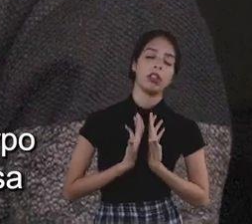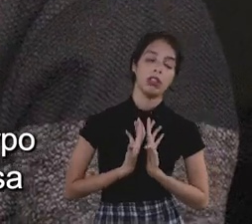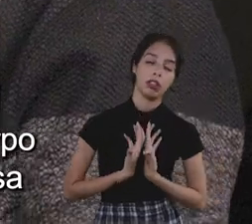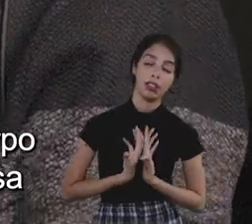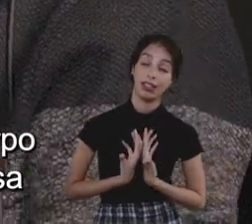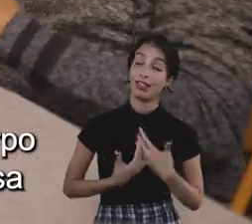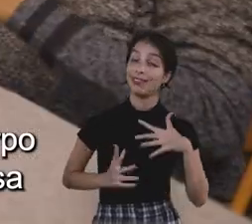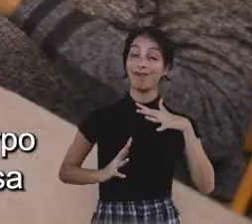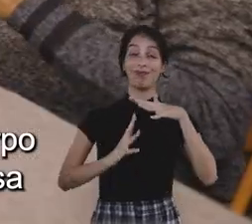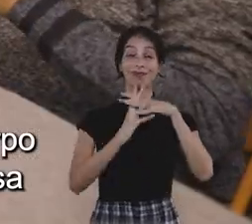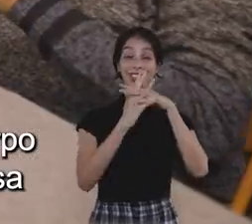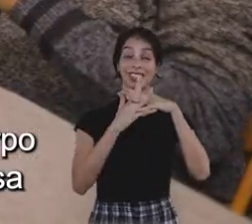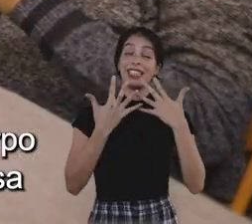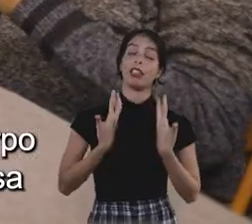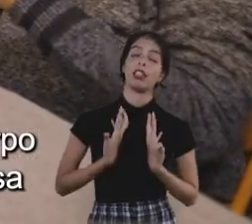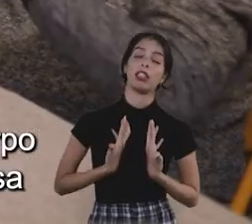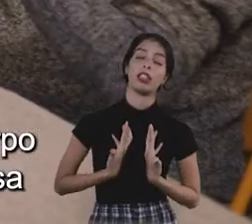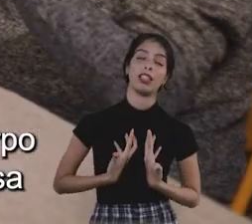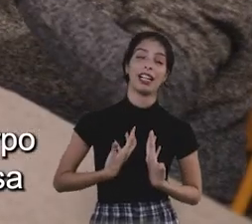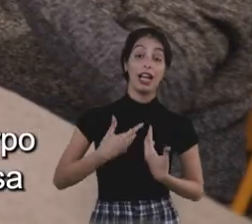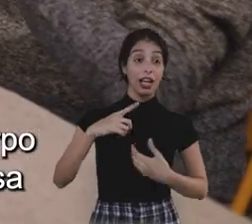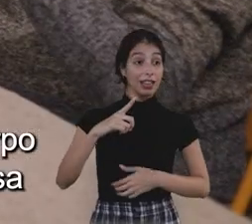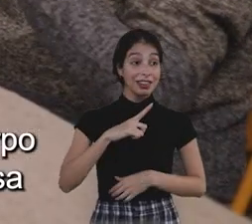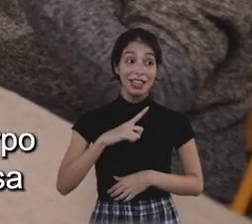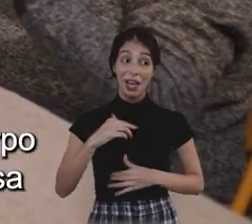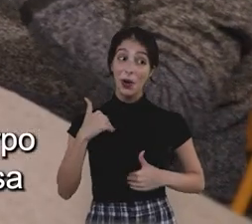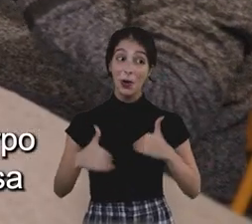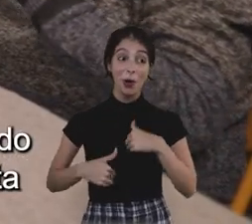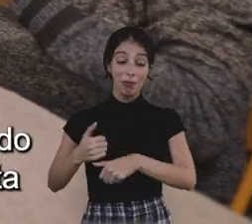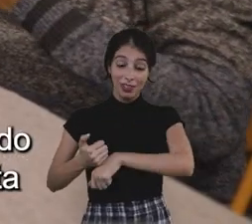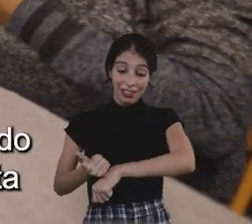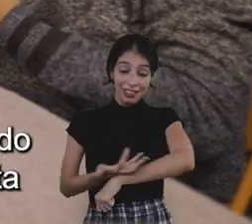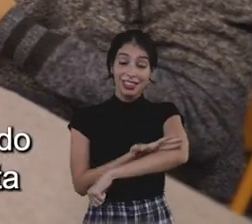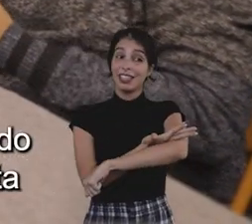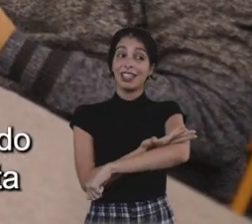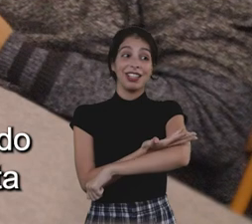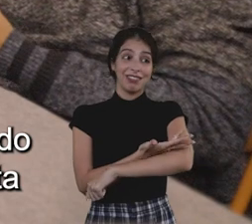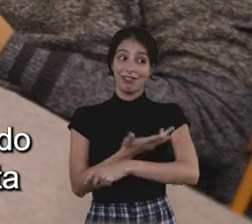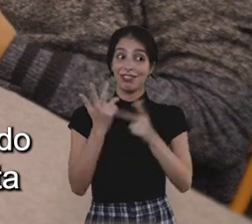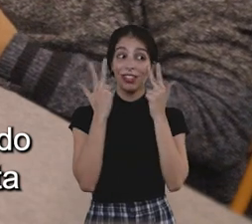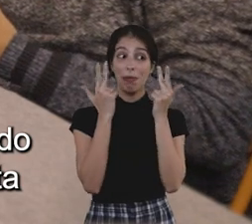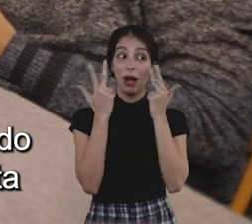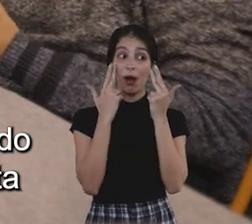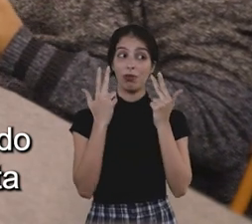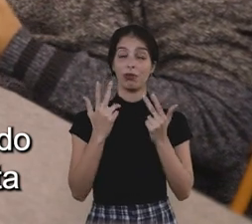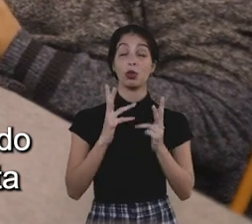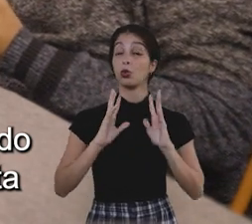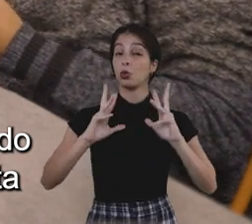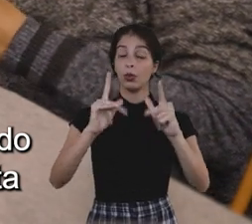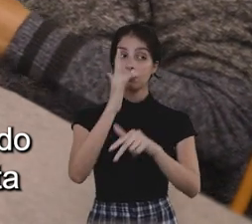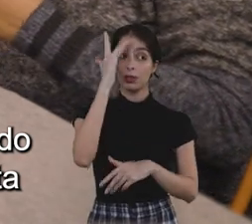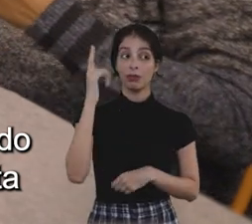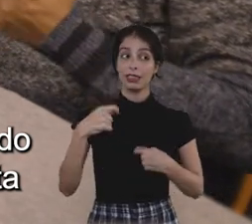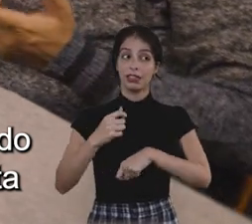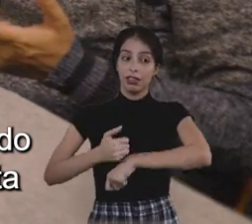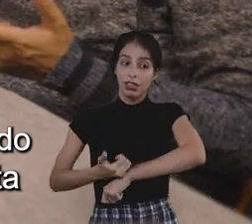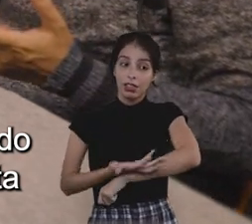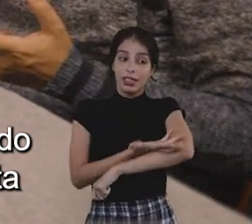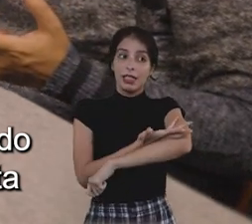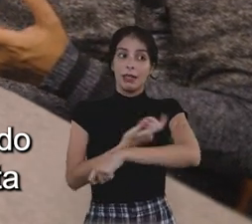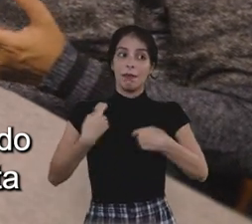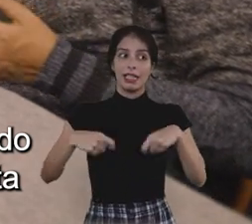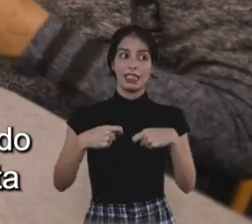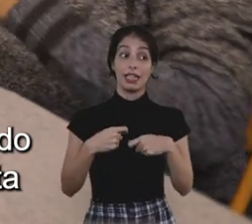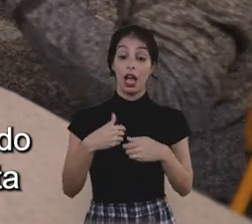que ela retira do corpo aquela gordurinha emocional que a gente precisa para lidar com os momentos de crise né Todo mundo precisa